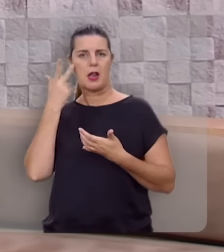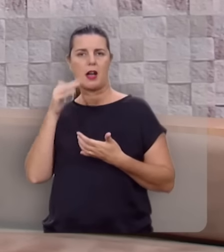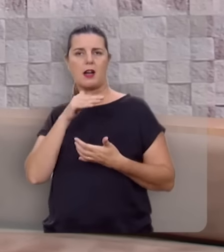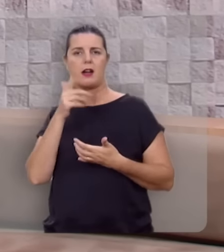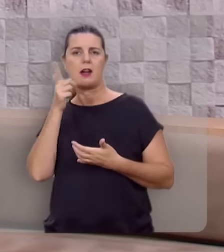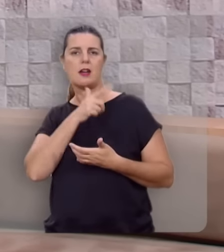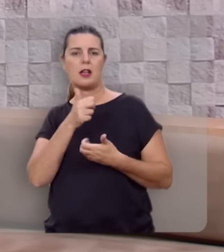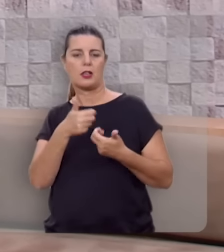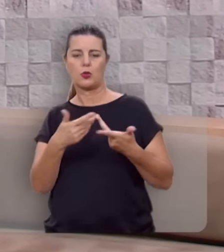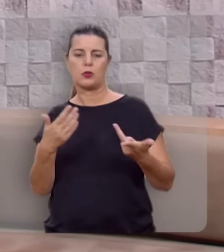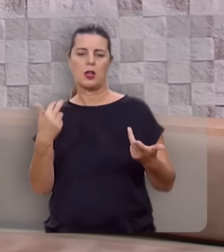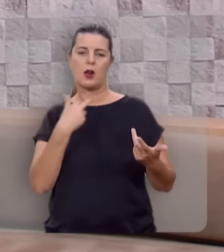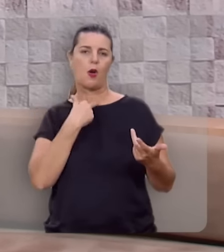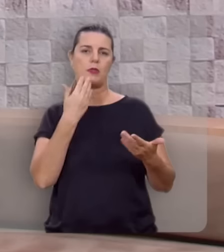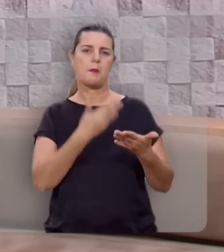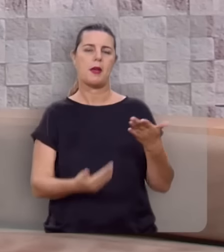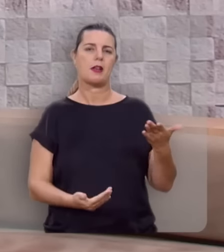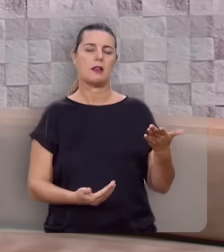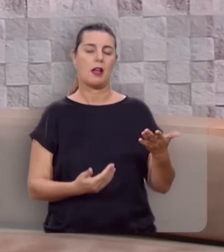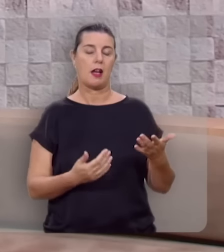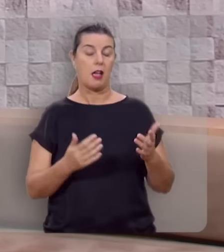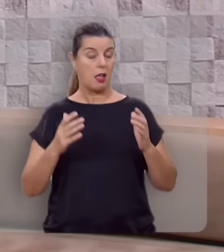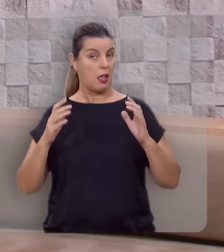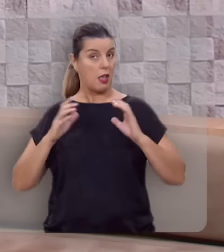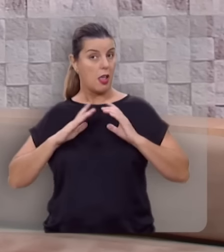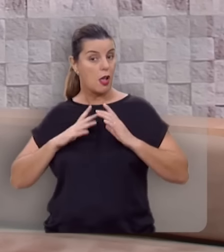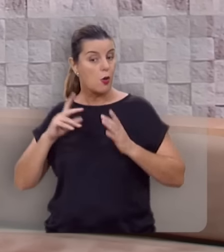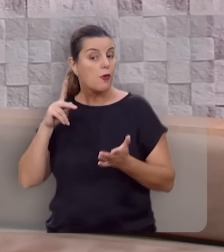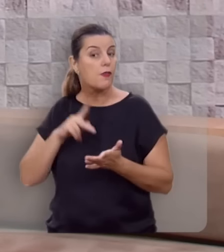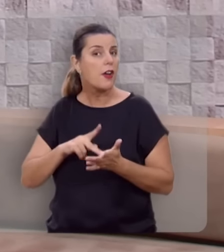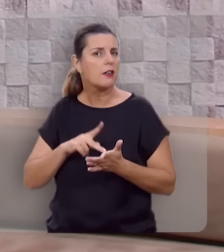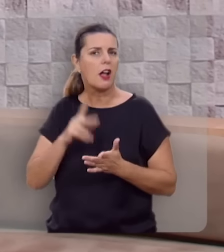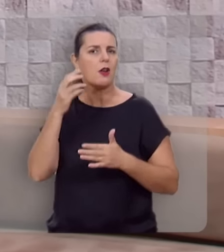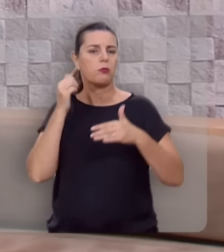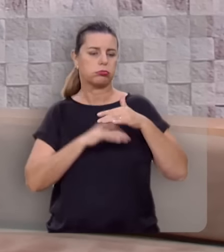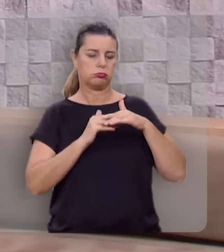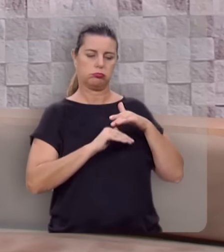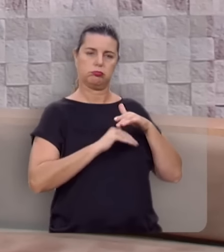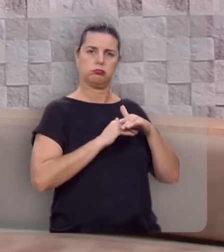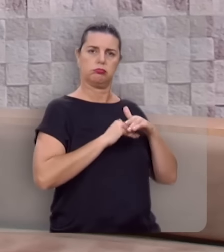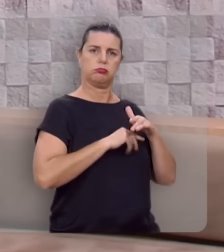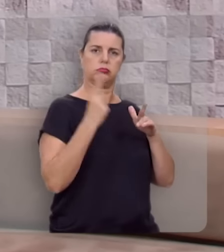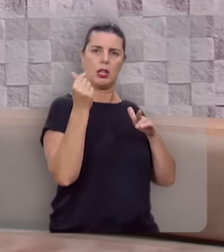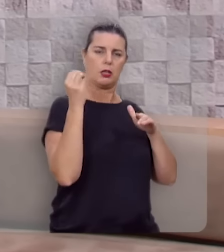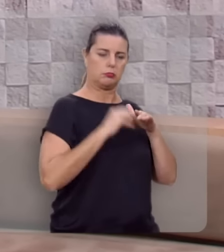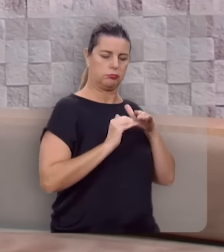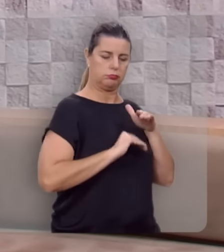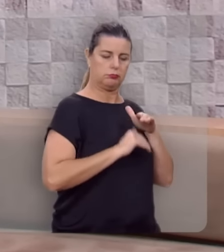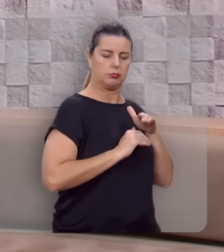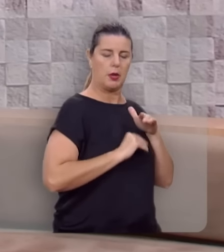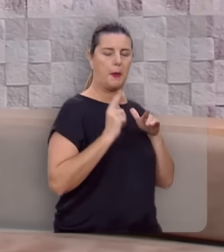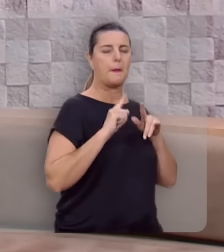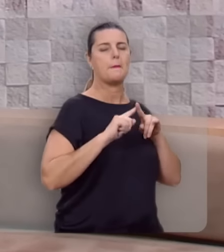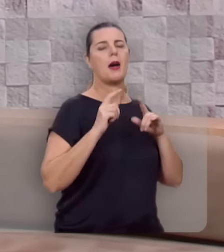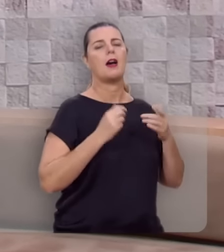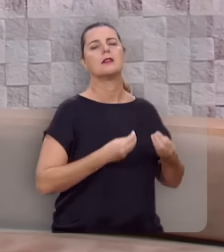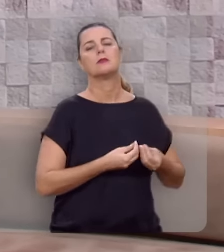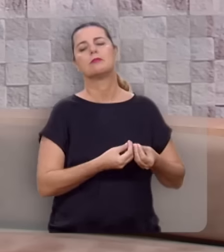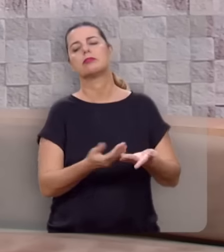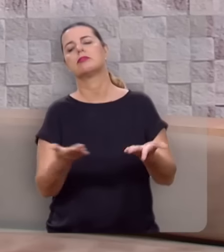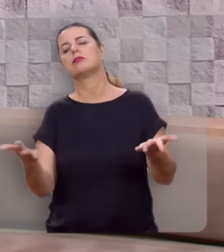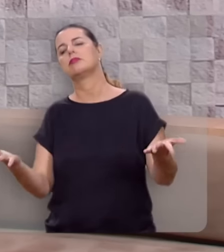pode perder. A riqueza verdadeira não é aquela que você guarda com usura, mas é aquela que você distribui